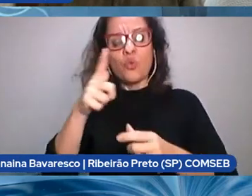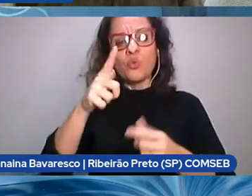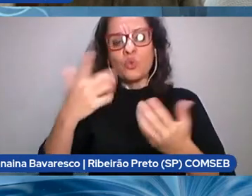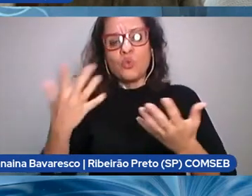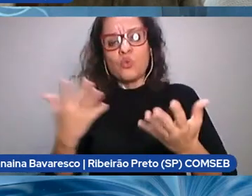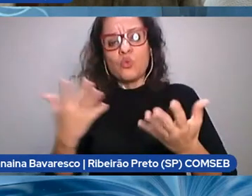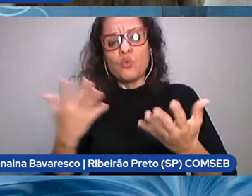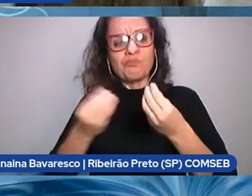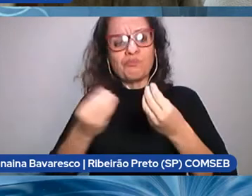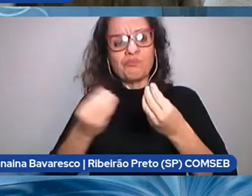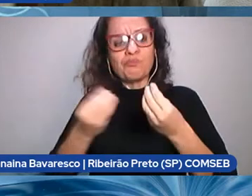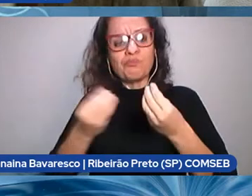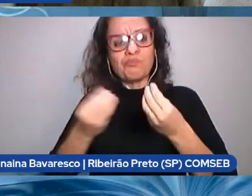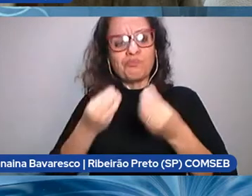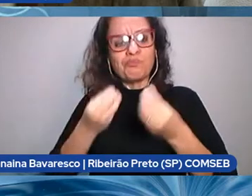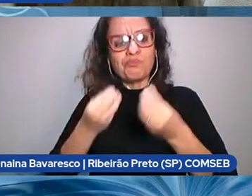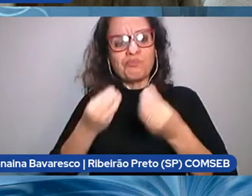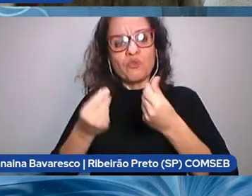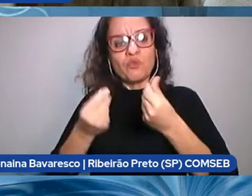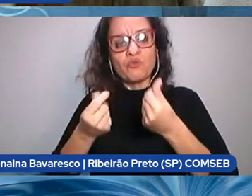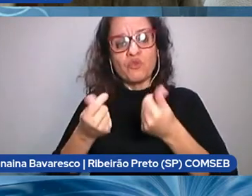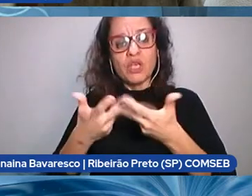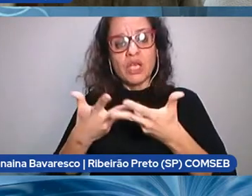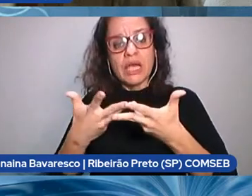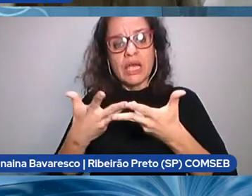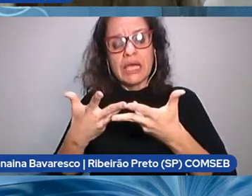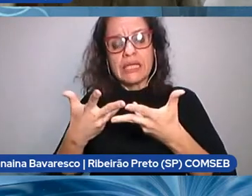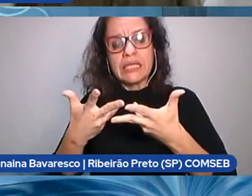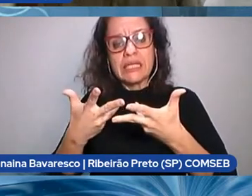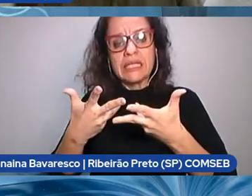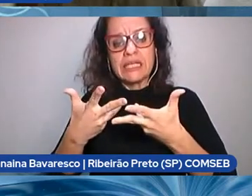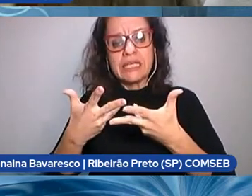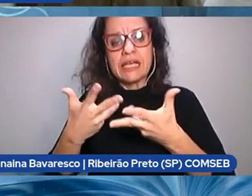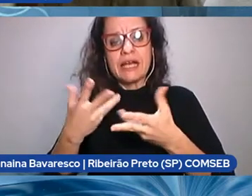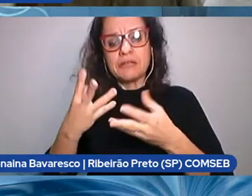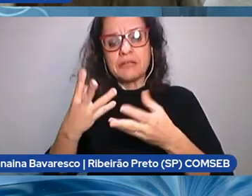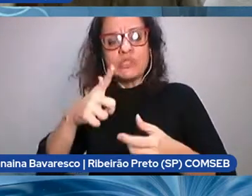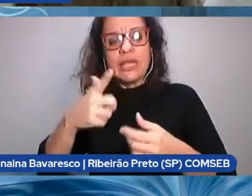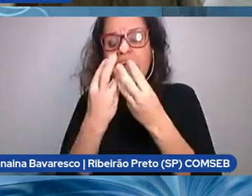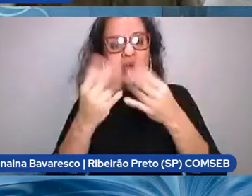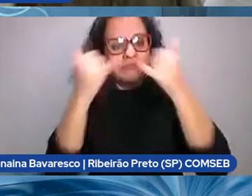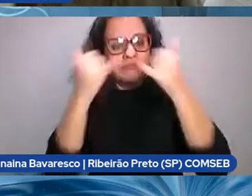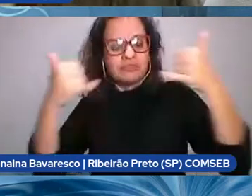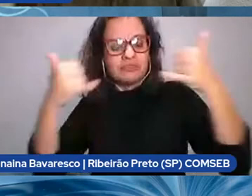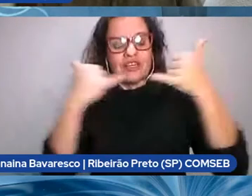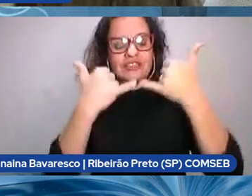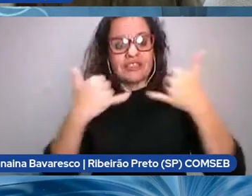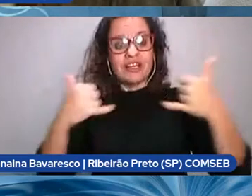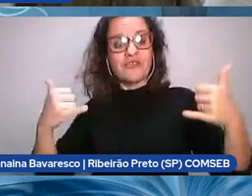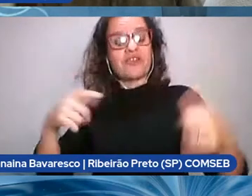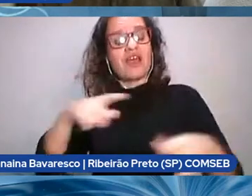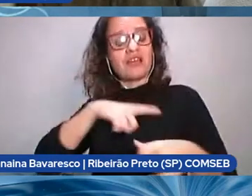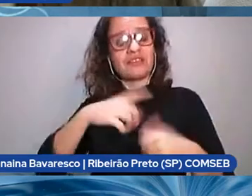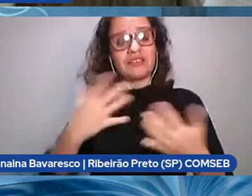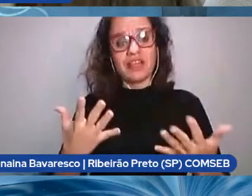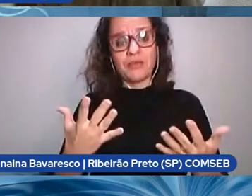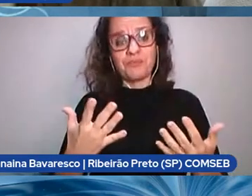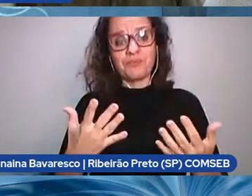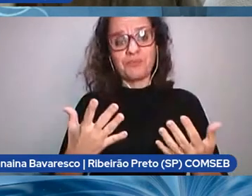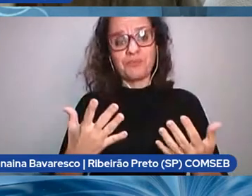não ficaria sujeita, não teria as qualidades que a gravidade lhe dá no dizer dele. E, de fato, quando